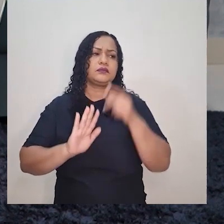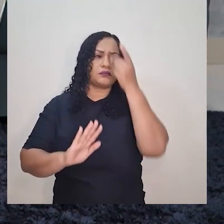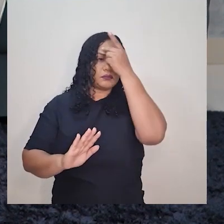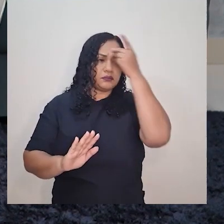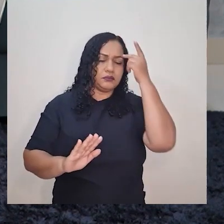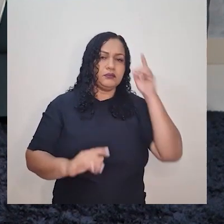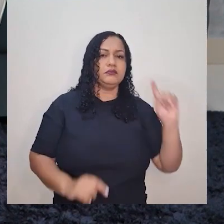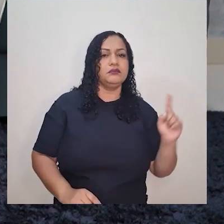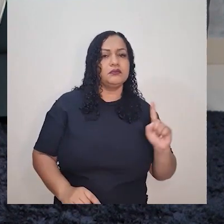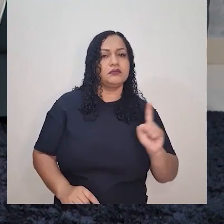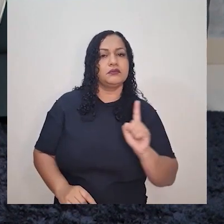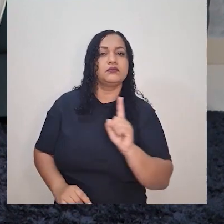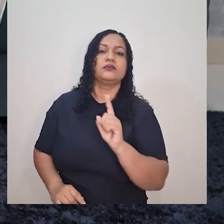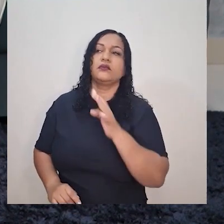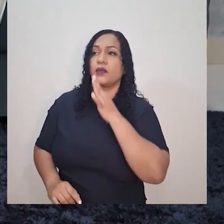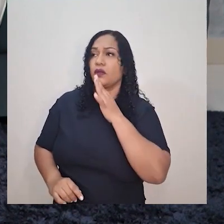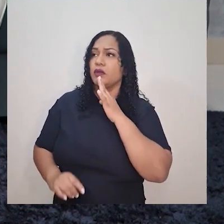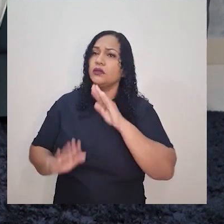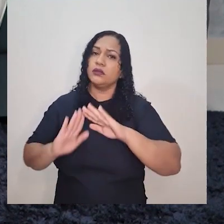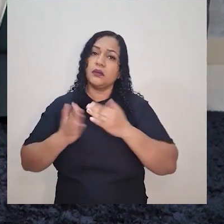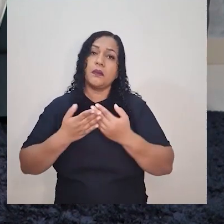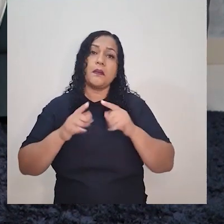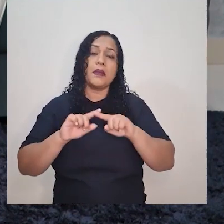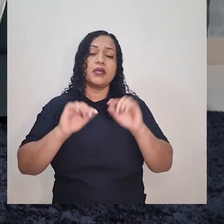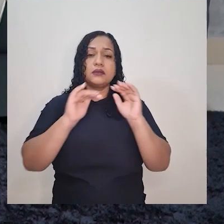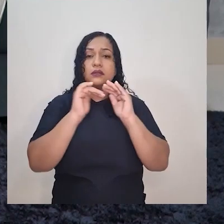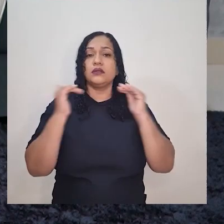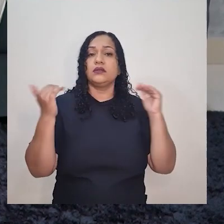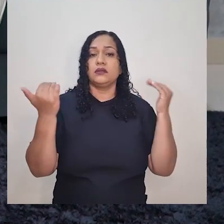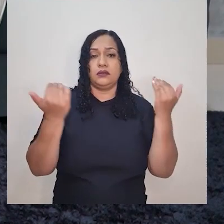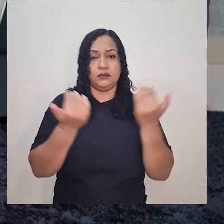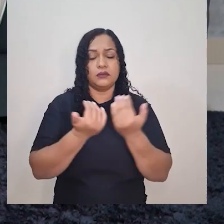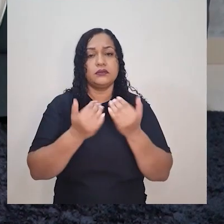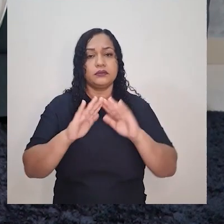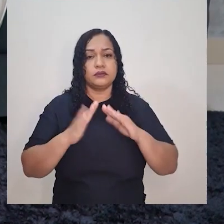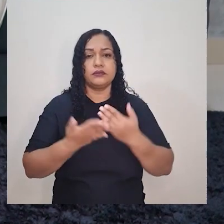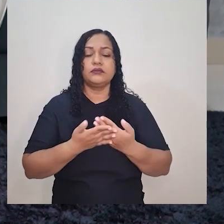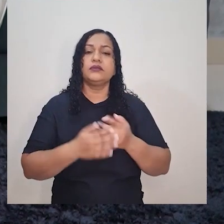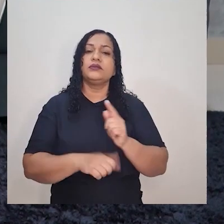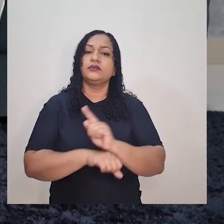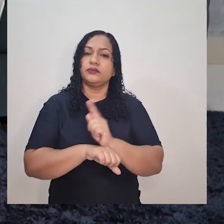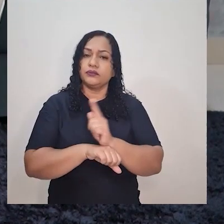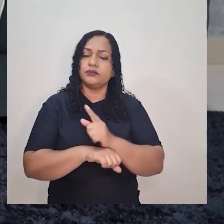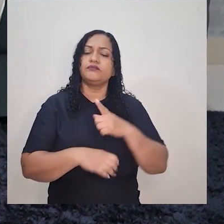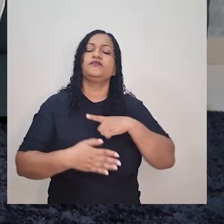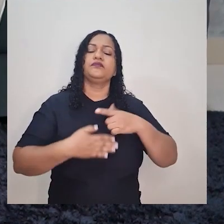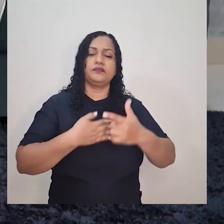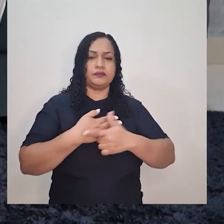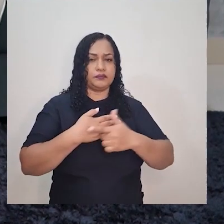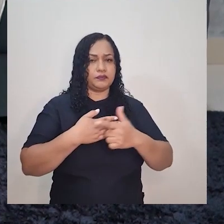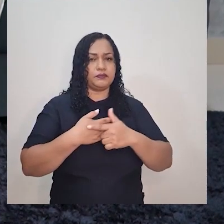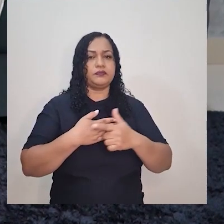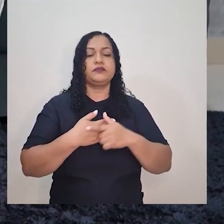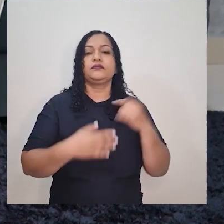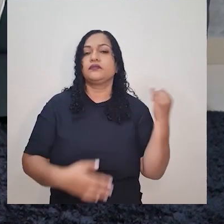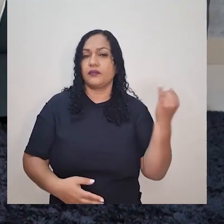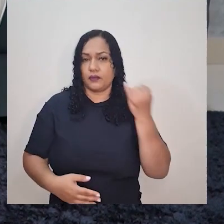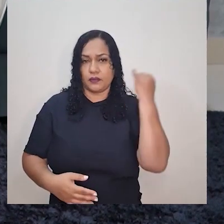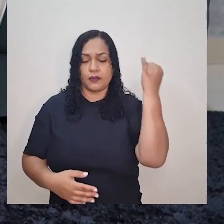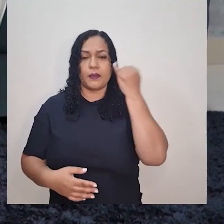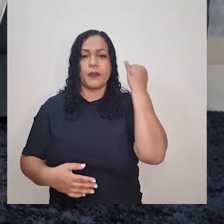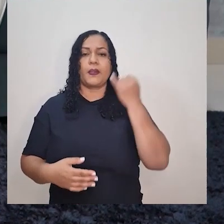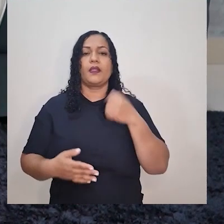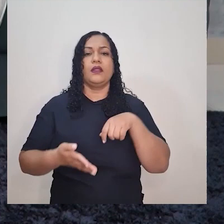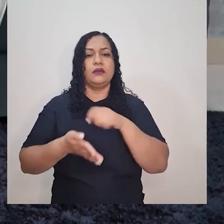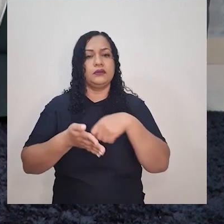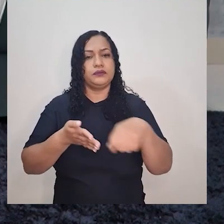visitando a escola, não só para quem está visitando, mas para toda a comunidade. Então, o gestor ele tem um papel fundamental na construção do